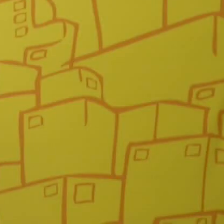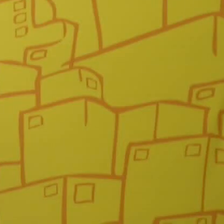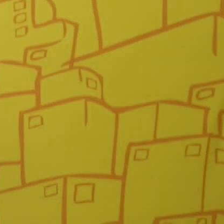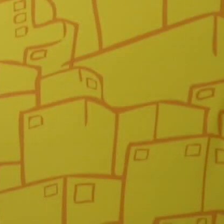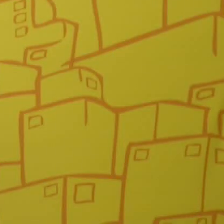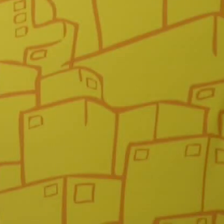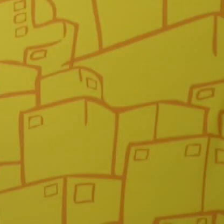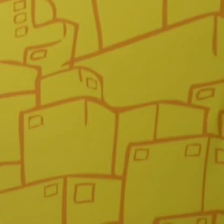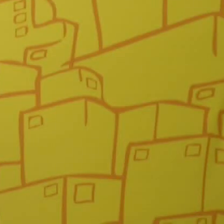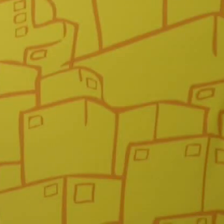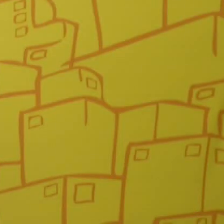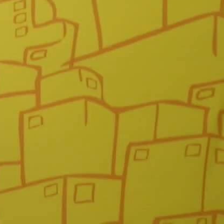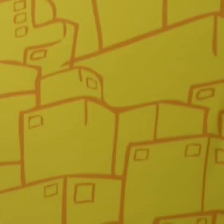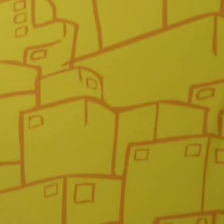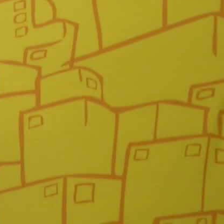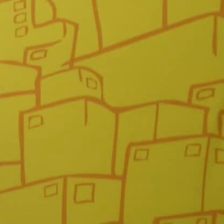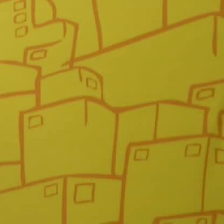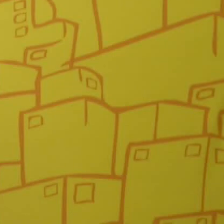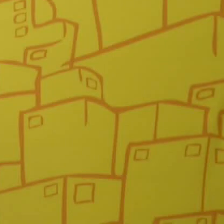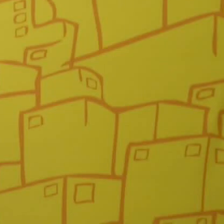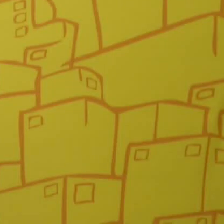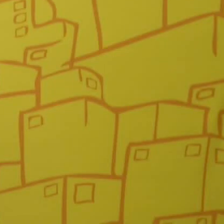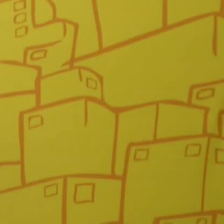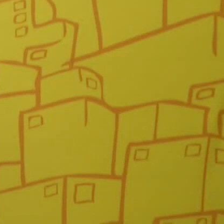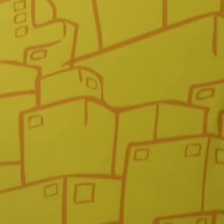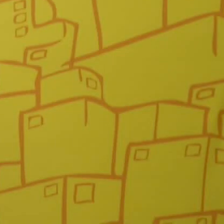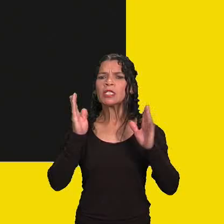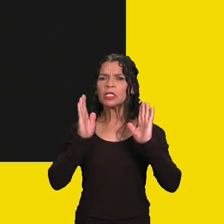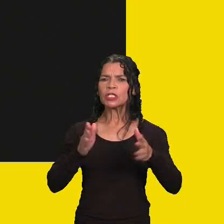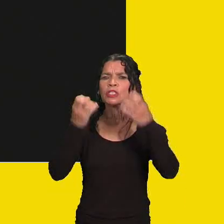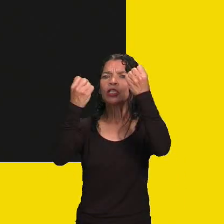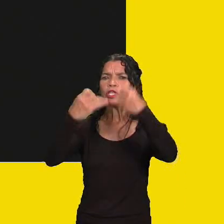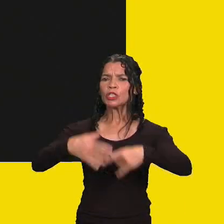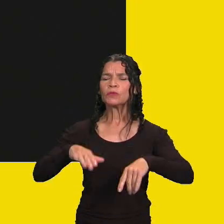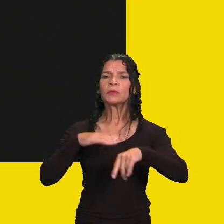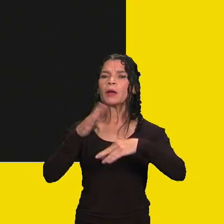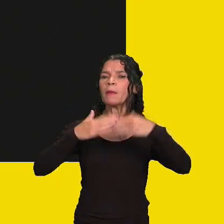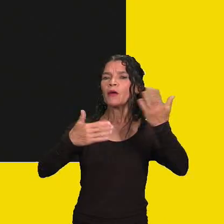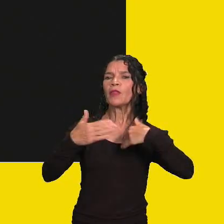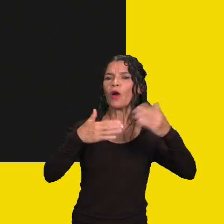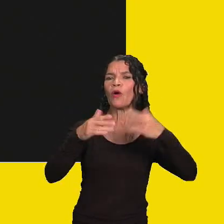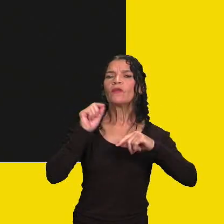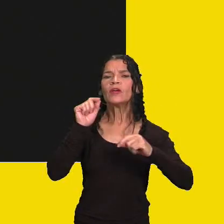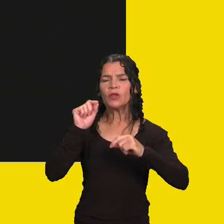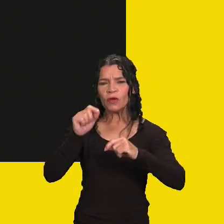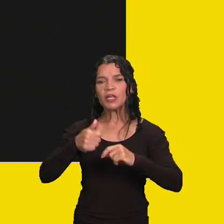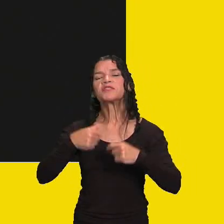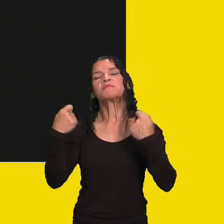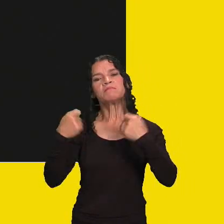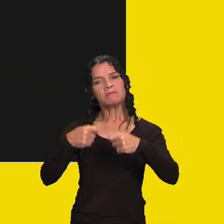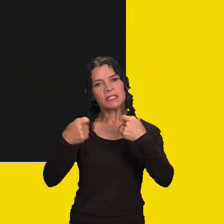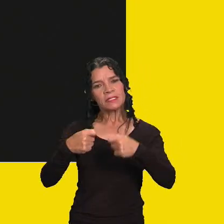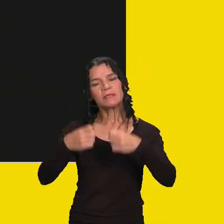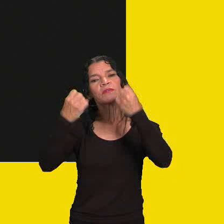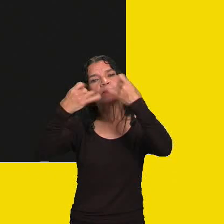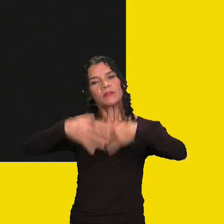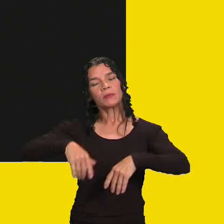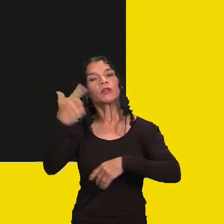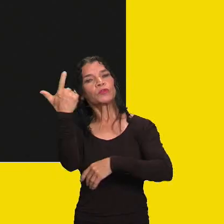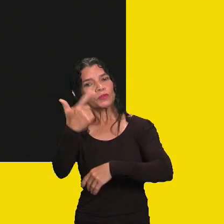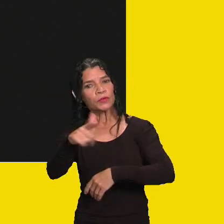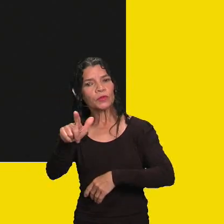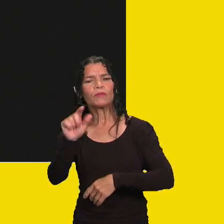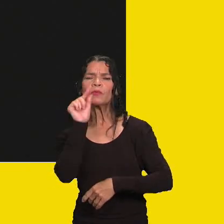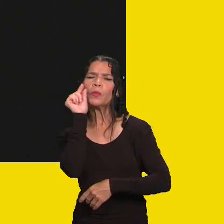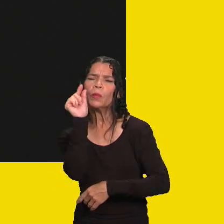né? Uma coisa que nós já abordamos durante a conversa, mas eu acho que vale a pena a gente falar